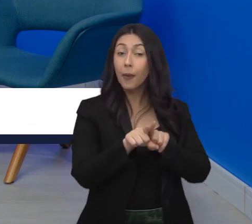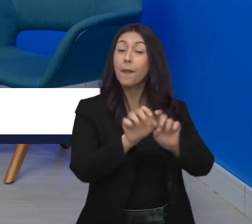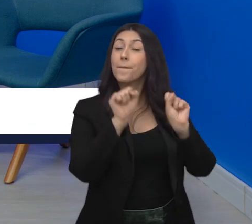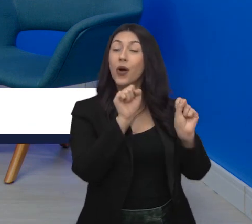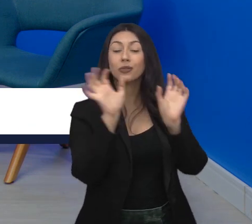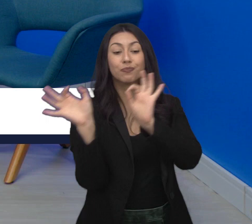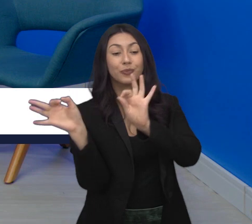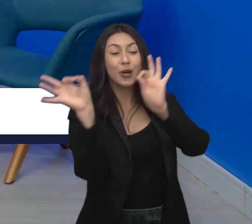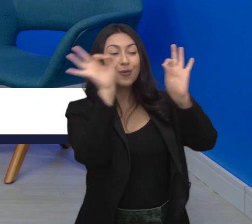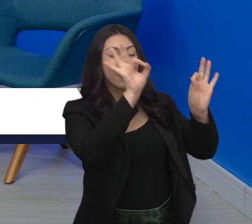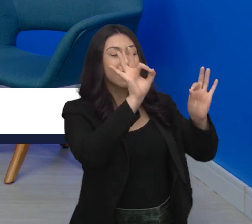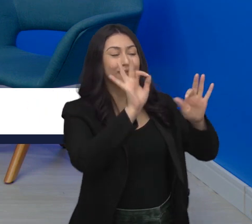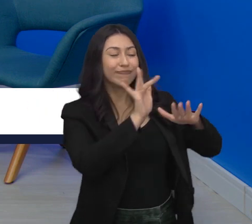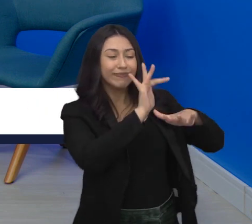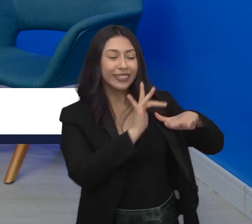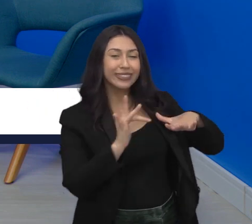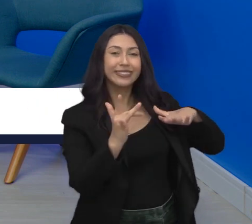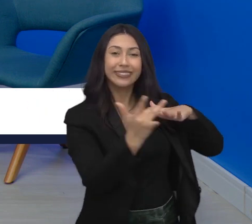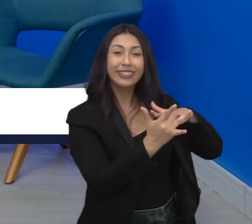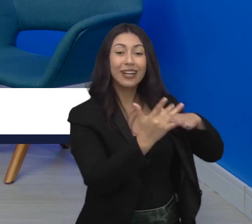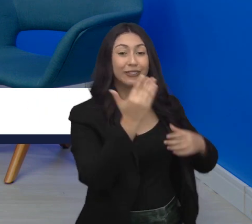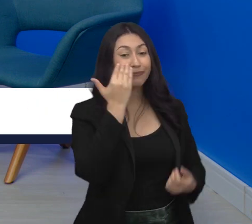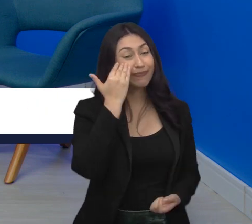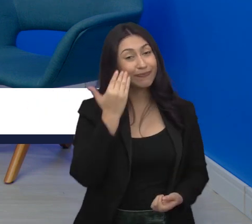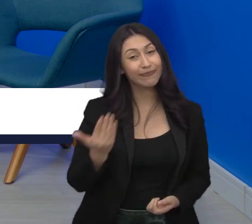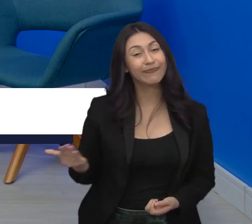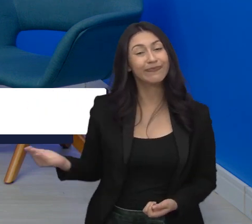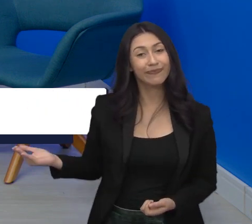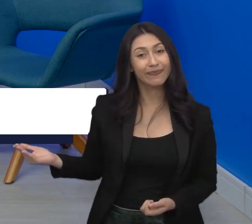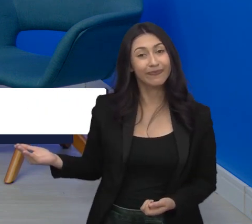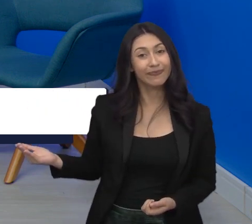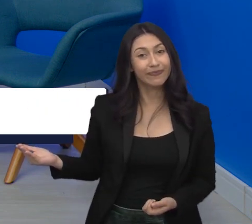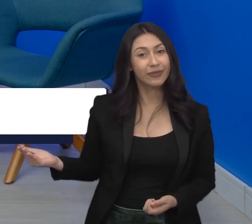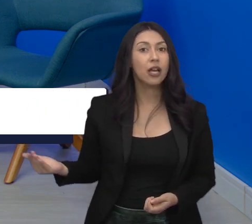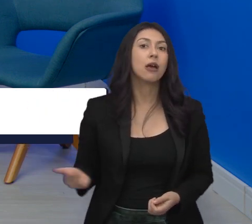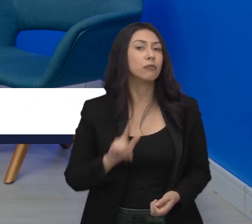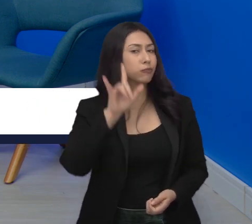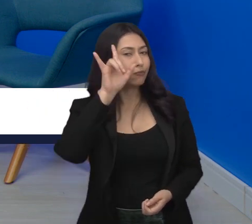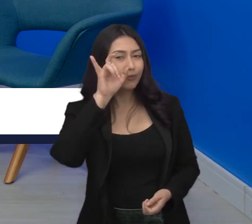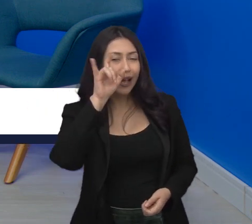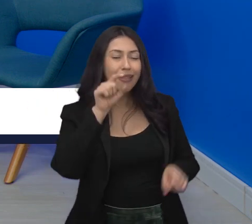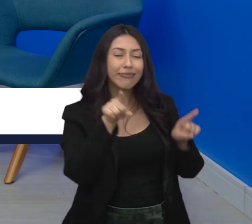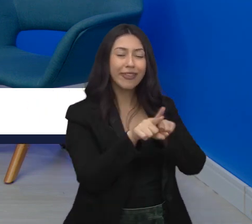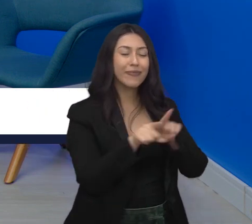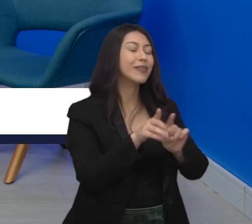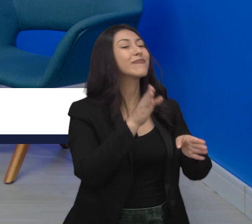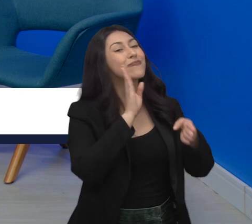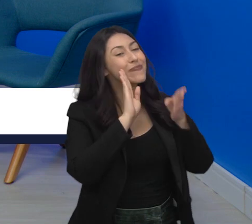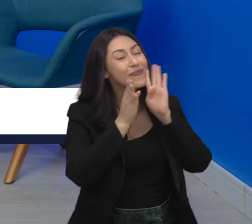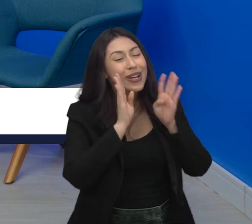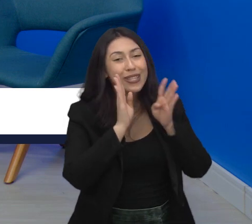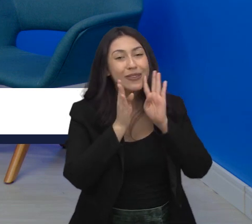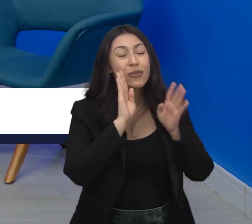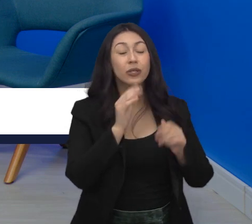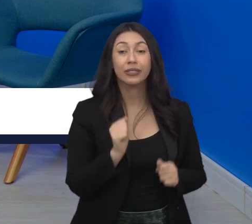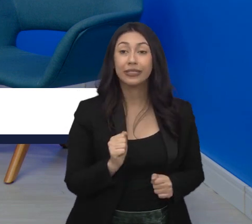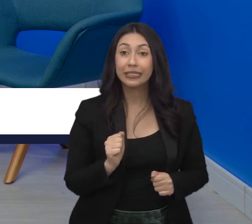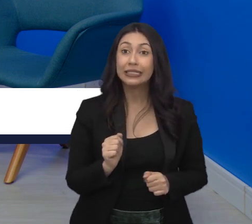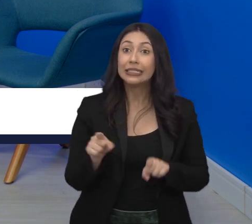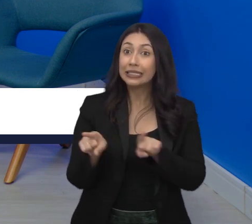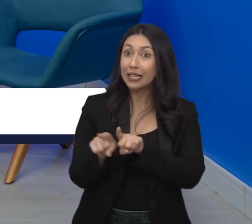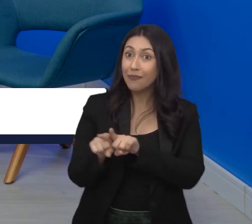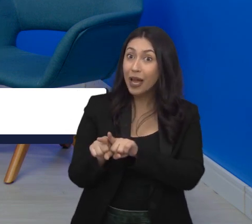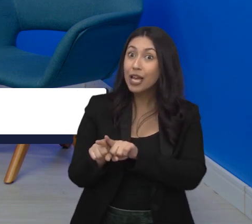youtube.com/tvcâmara-sjc. Também pode nos acompanhar pelas redes sociais, é o @tvcâmara-sjc. Aí é tanto para o Instagram, quanto também para o